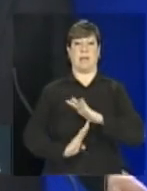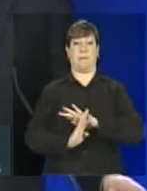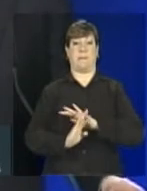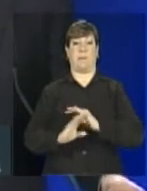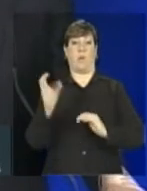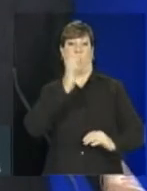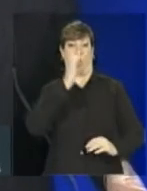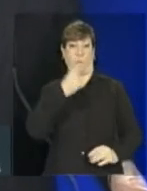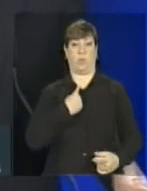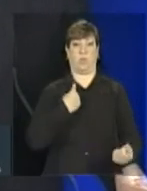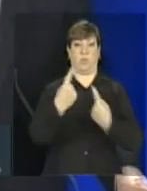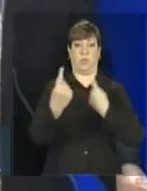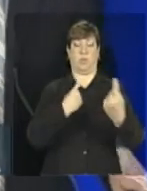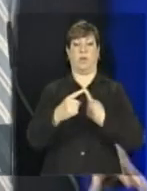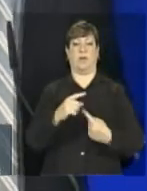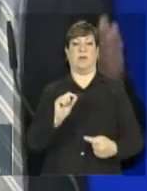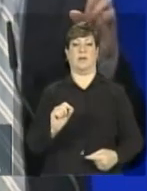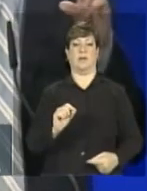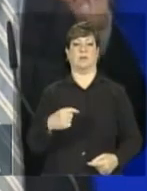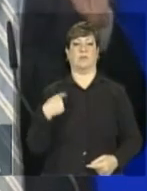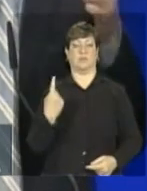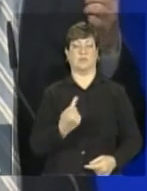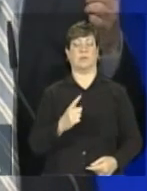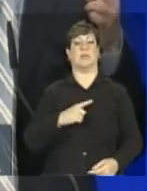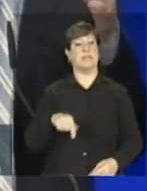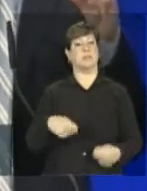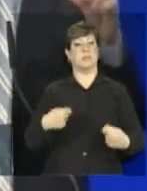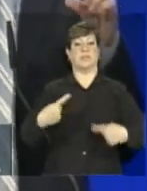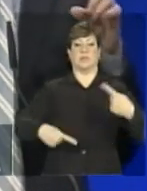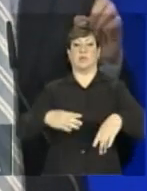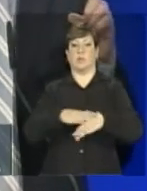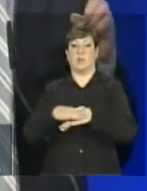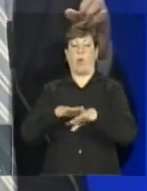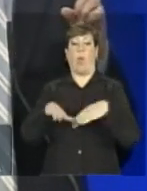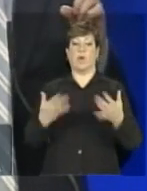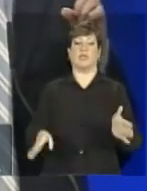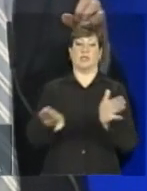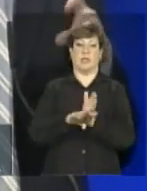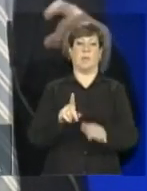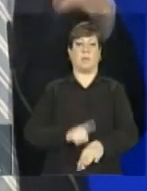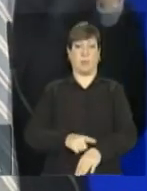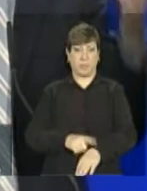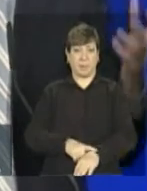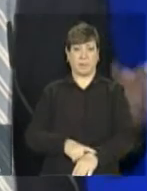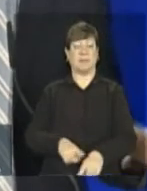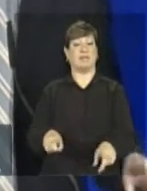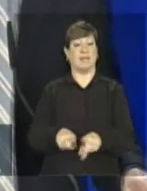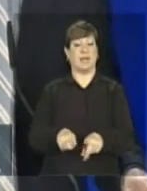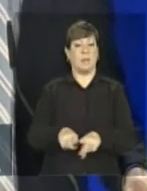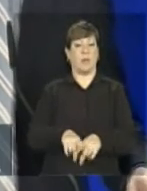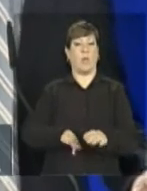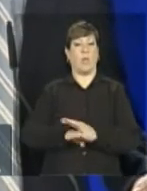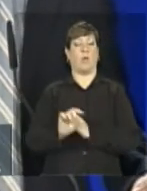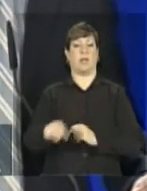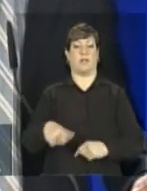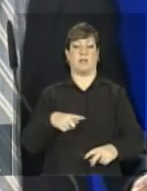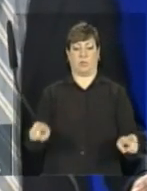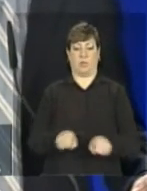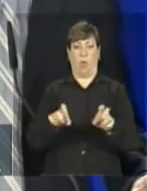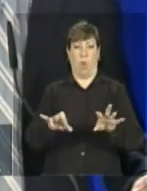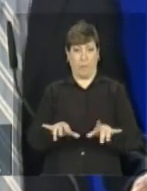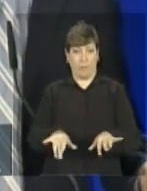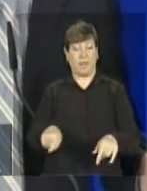autobahn, nas rodovias. Isso terá de ser discutido quando chegar o momento. E a tendência na computação permite